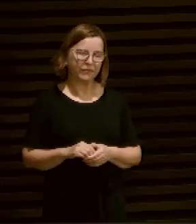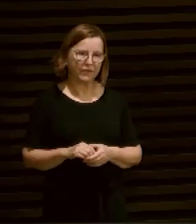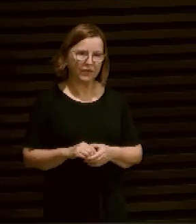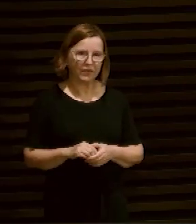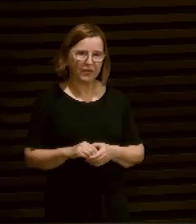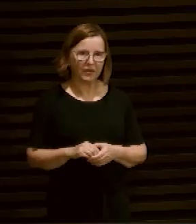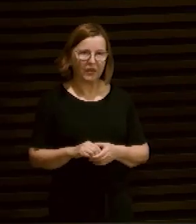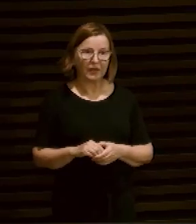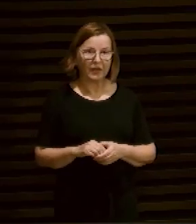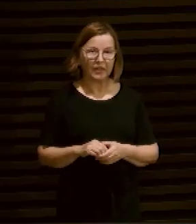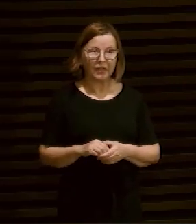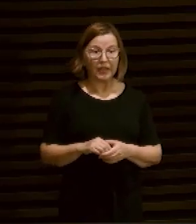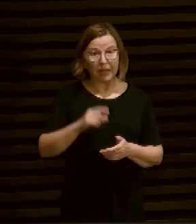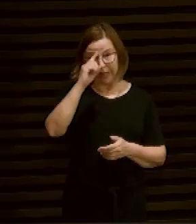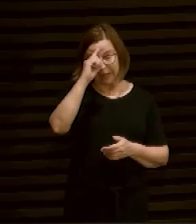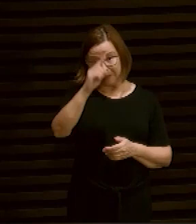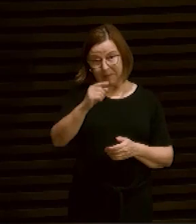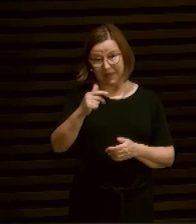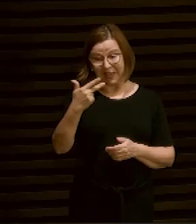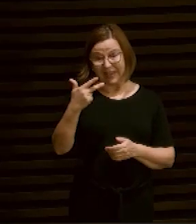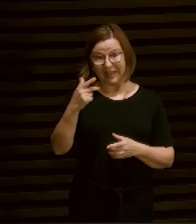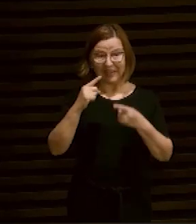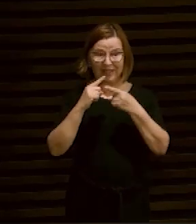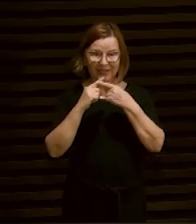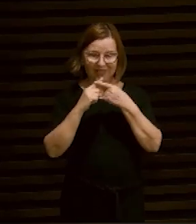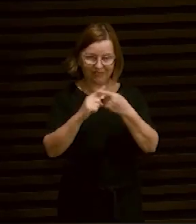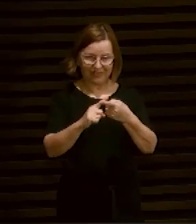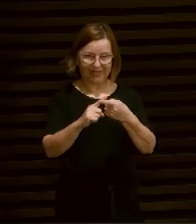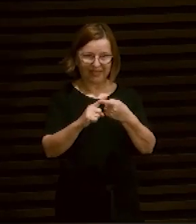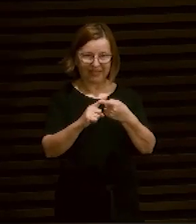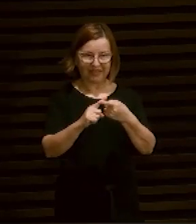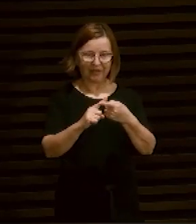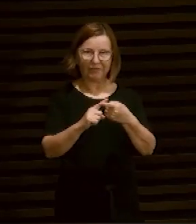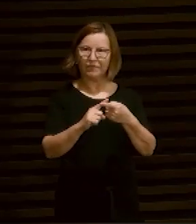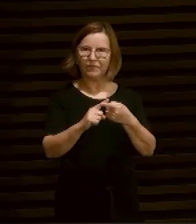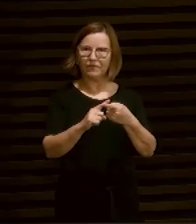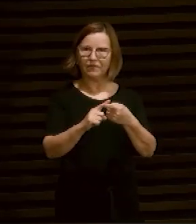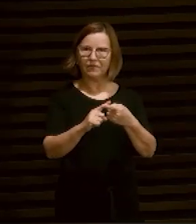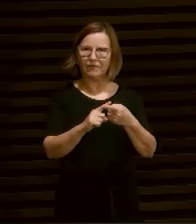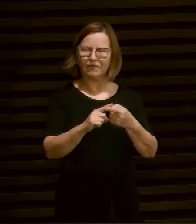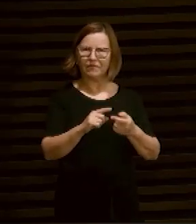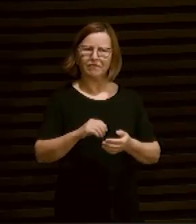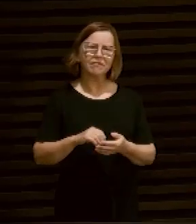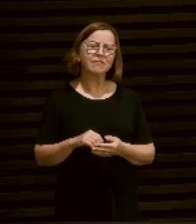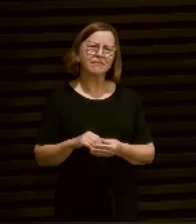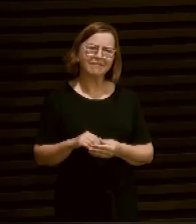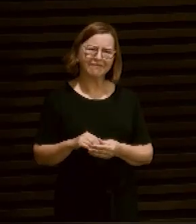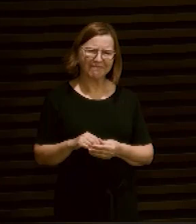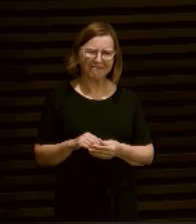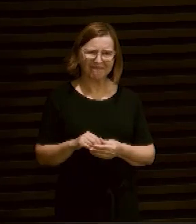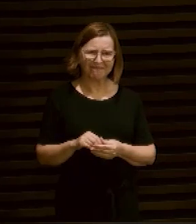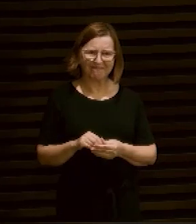manda 3 vezes para nós olharmos. No capítulo 2,